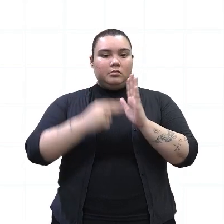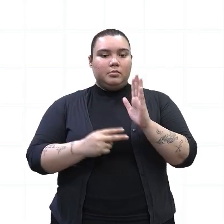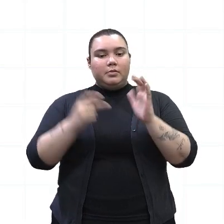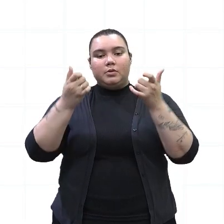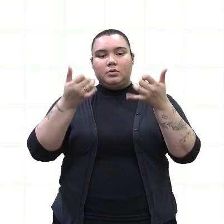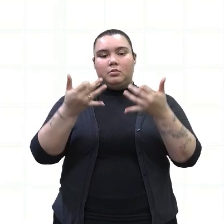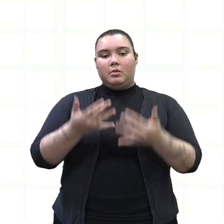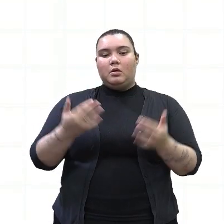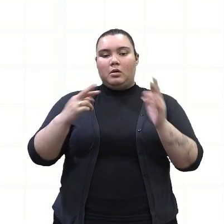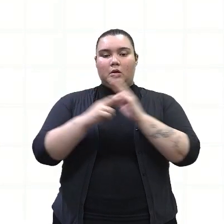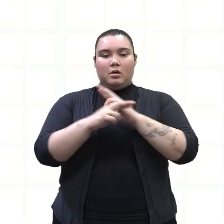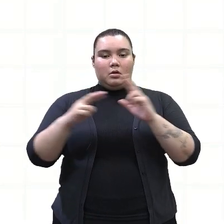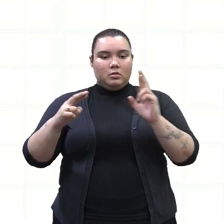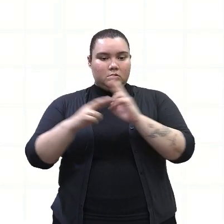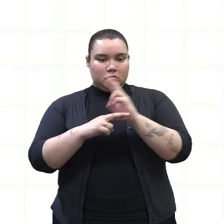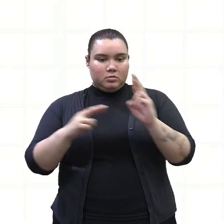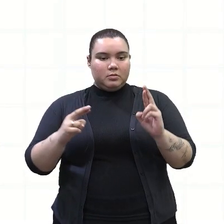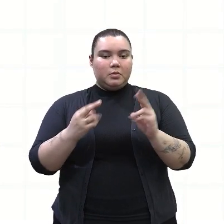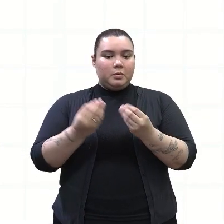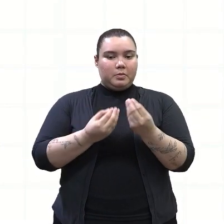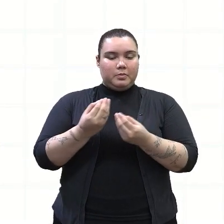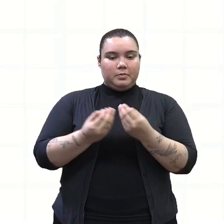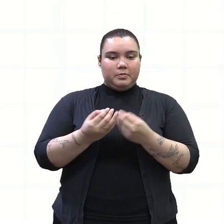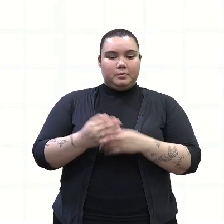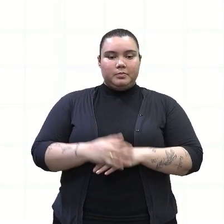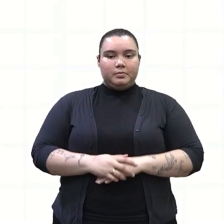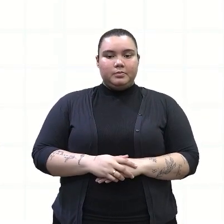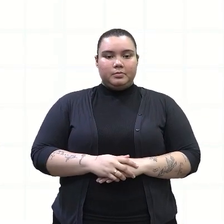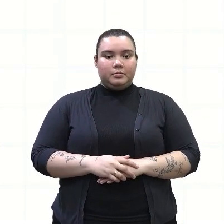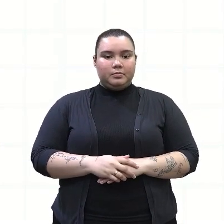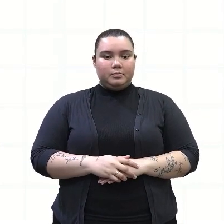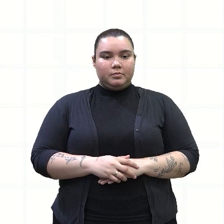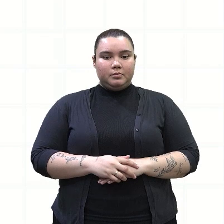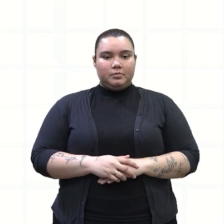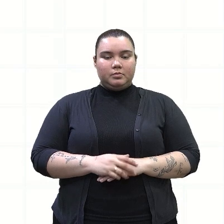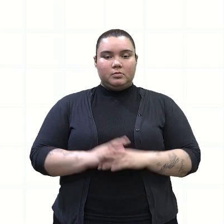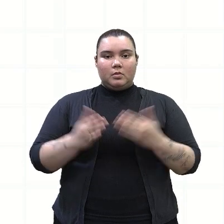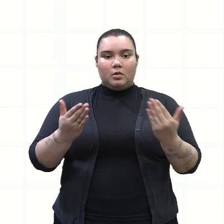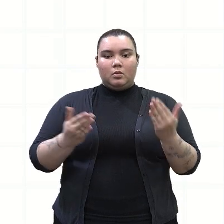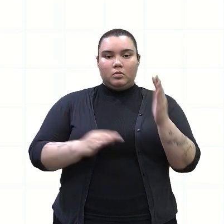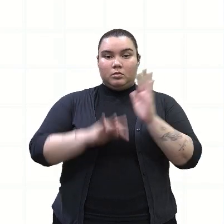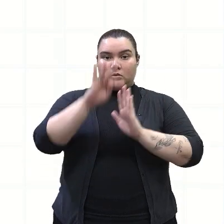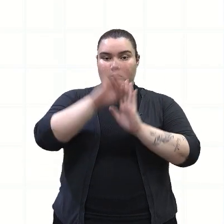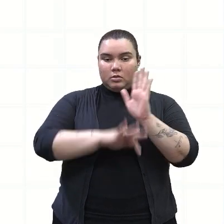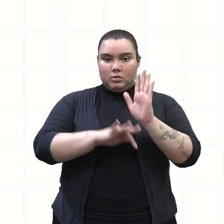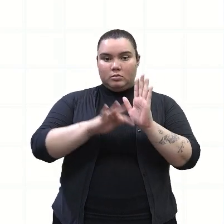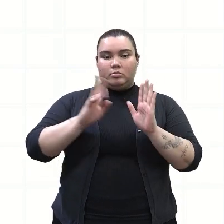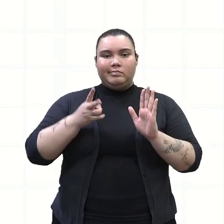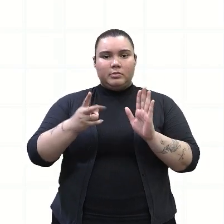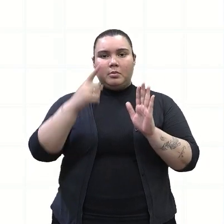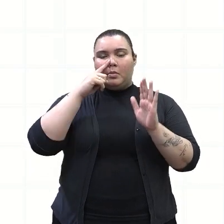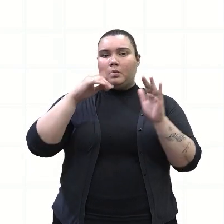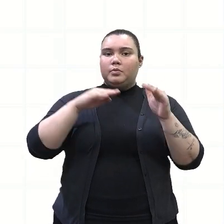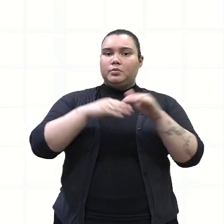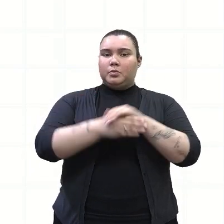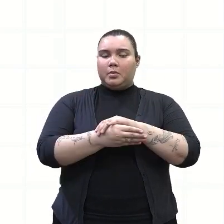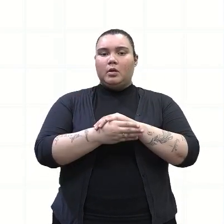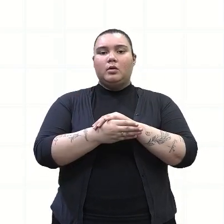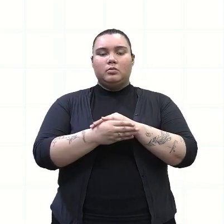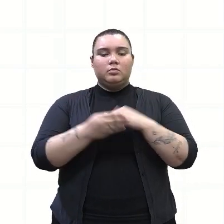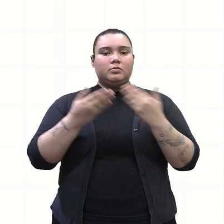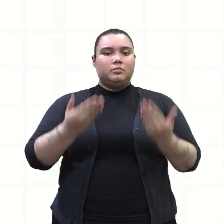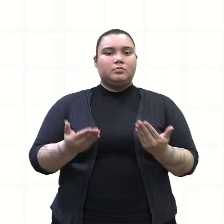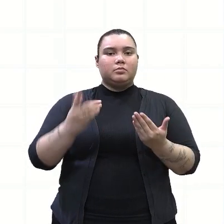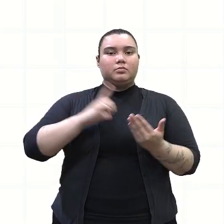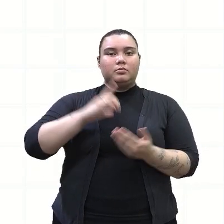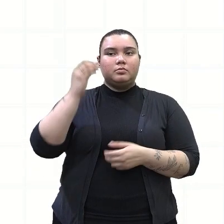superlativo relacionado a esse texto. Bom, já no texto aqui, como a gente sempre está acostumado, né? A gente